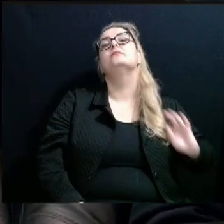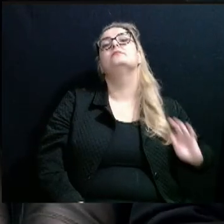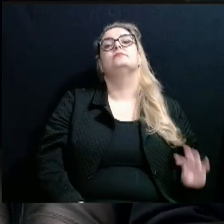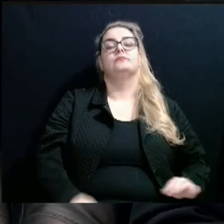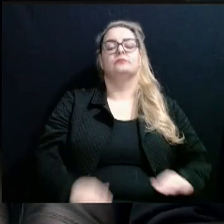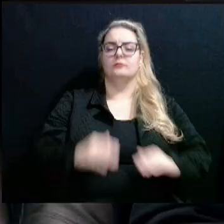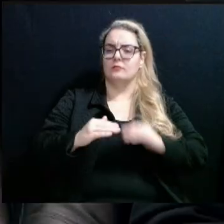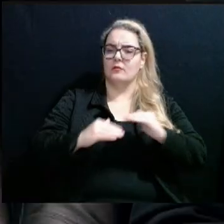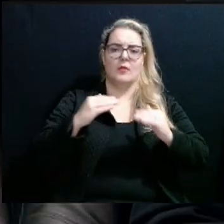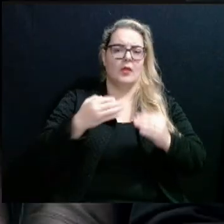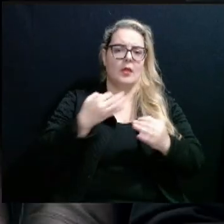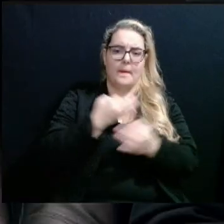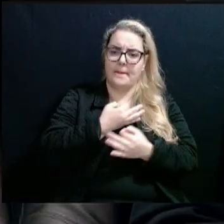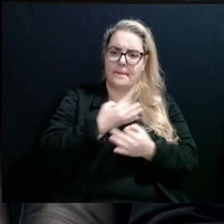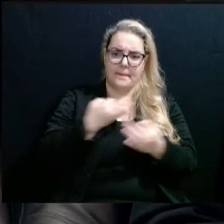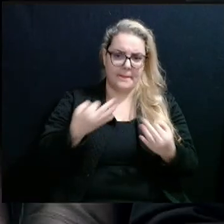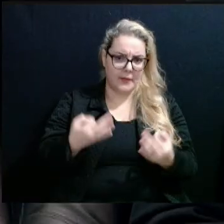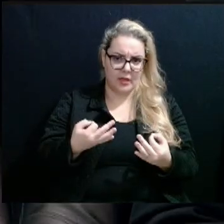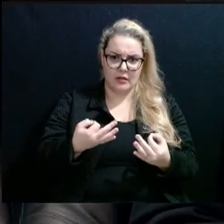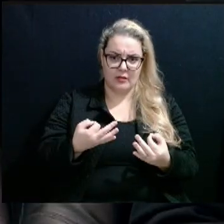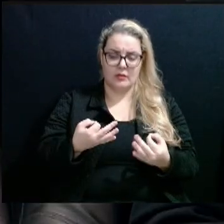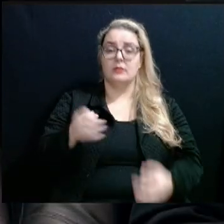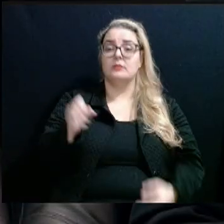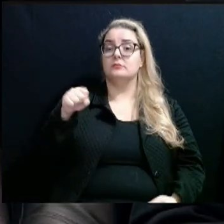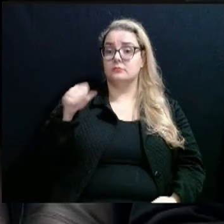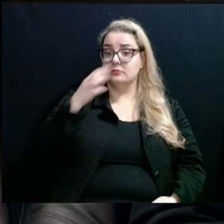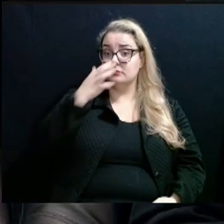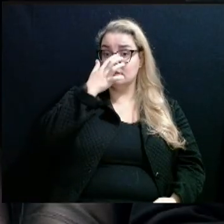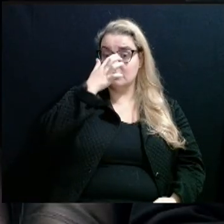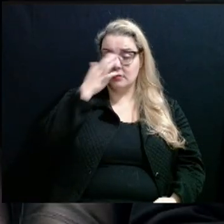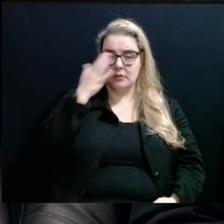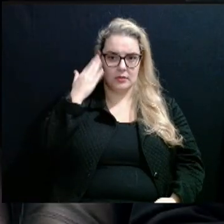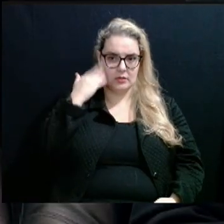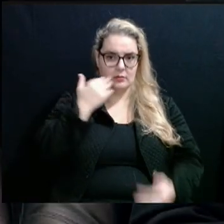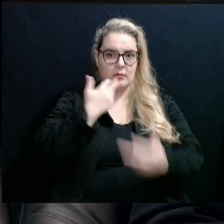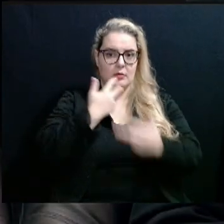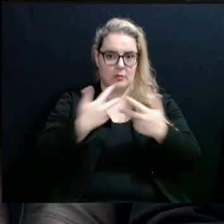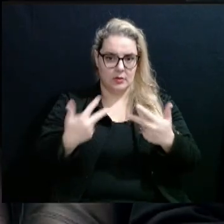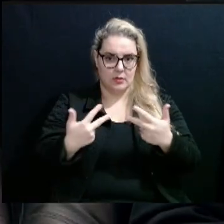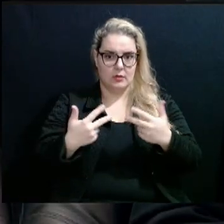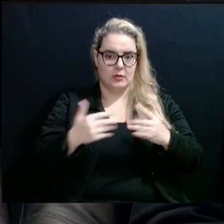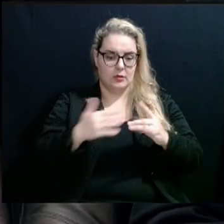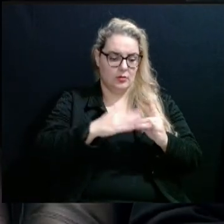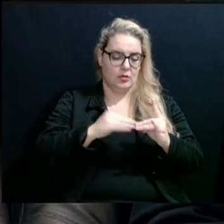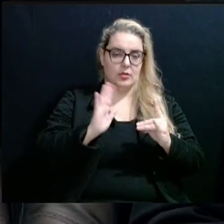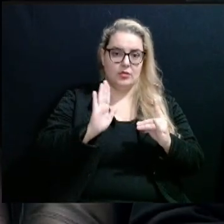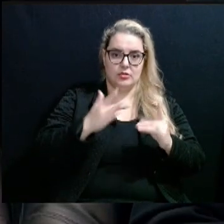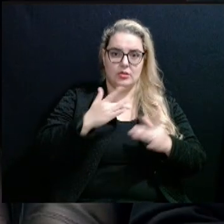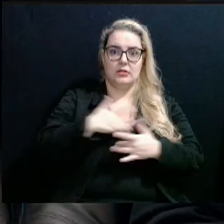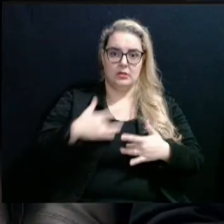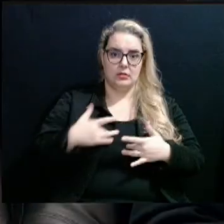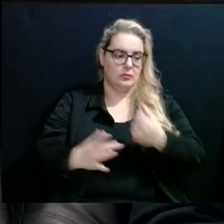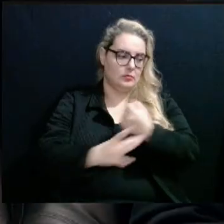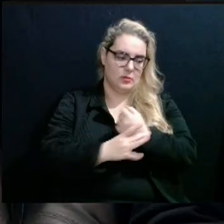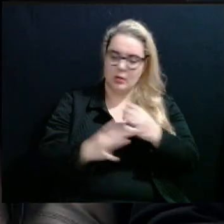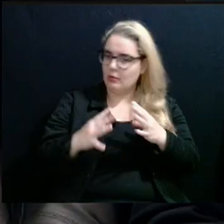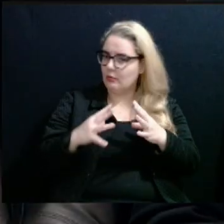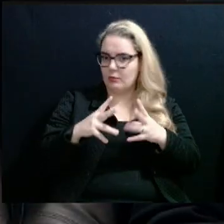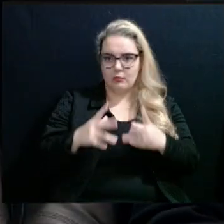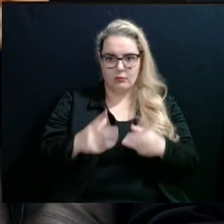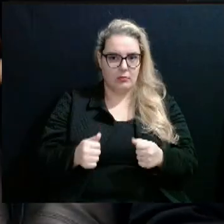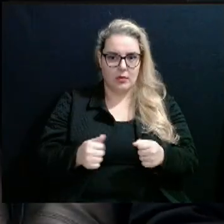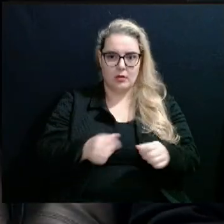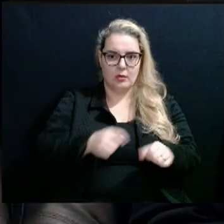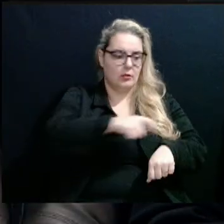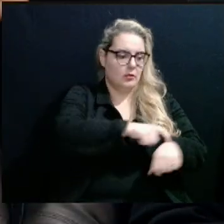perfeito. E a gente sabe que a alimentação vegetariana, ela já é considerada saudável e segura para todas as fases da vida. Desde uma mãe que